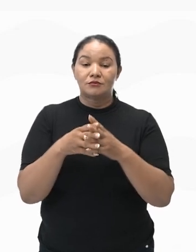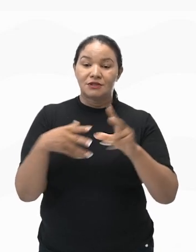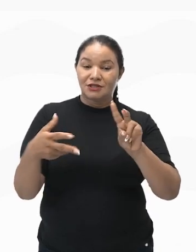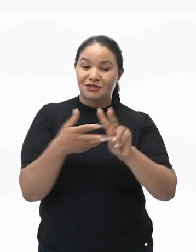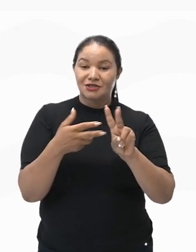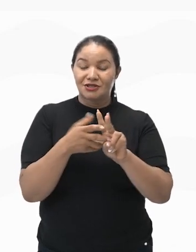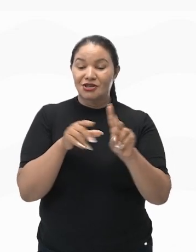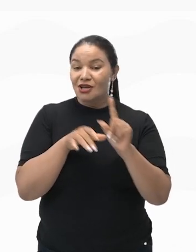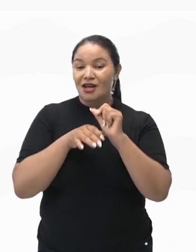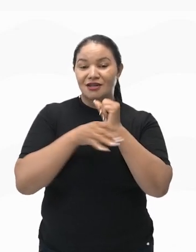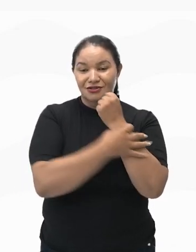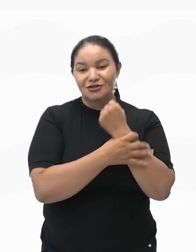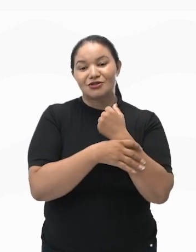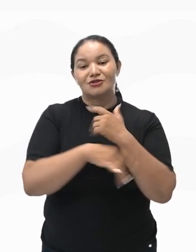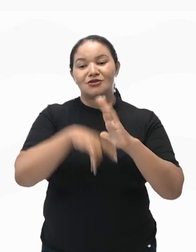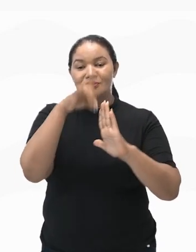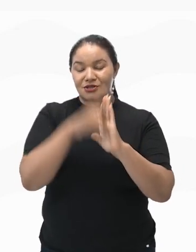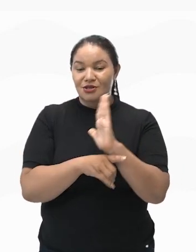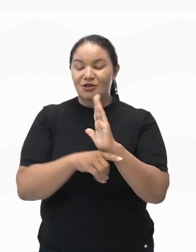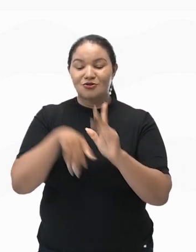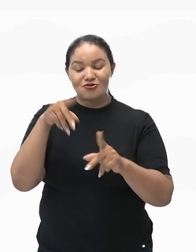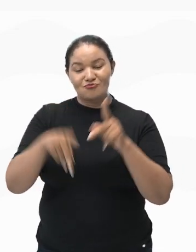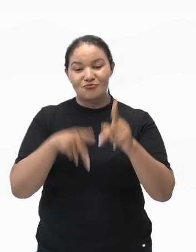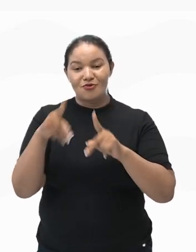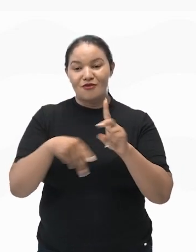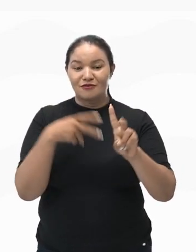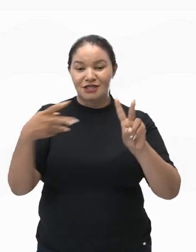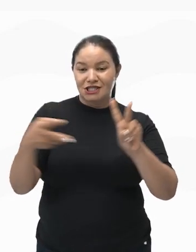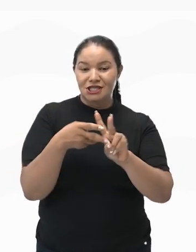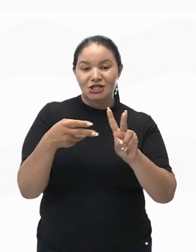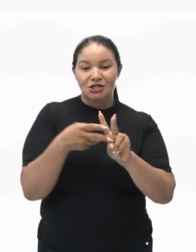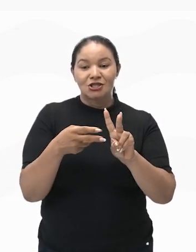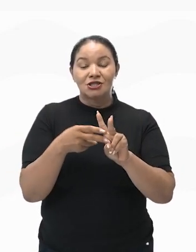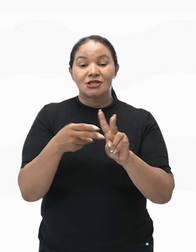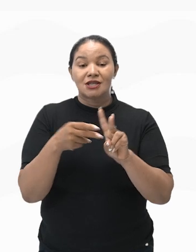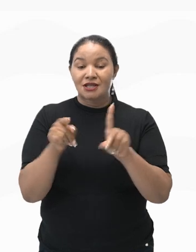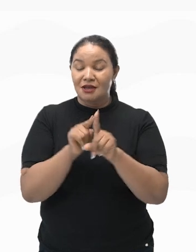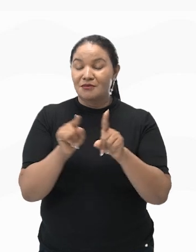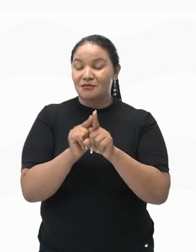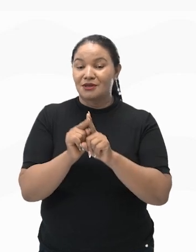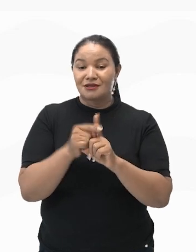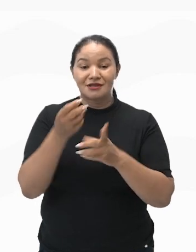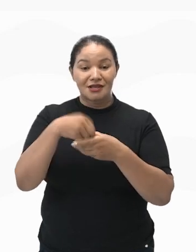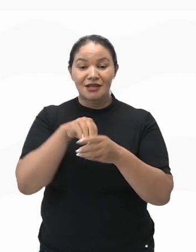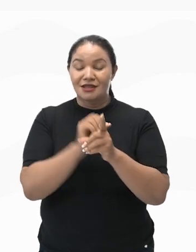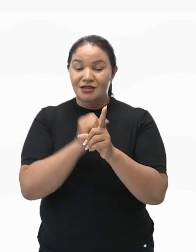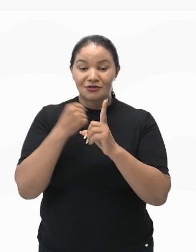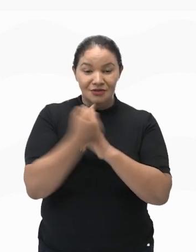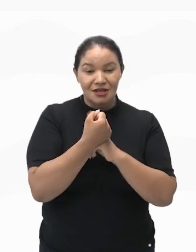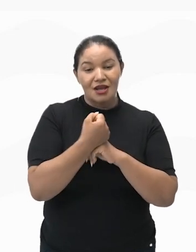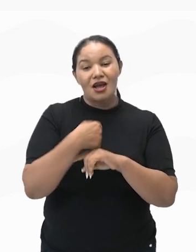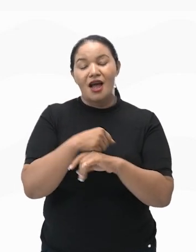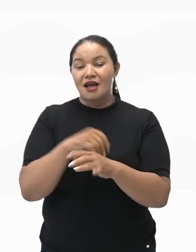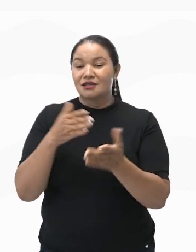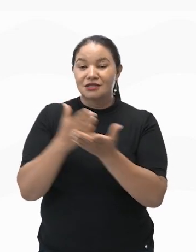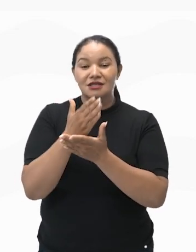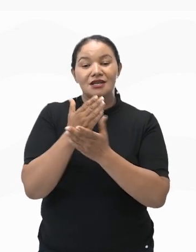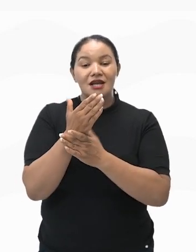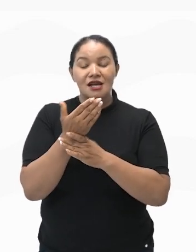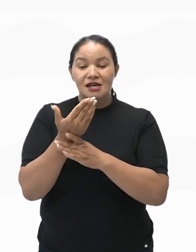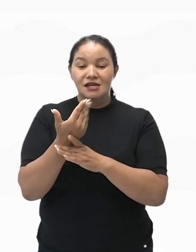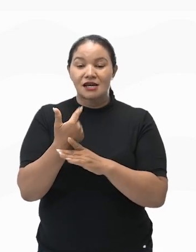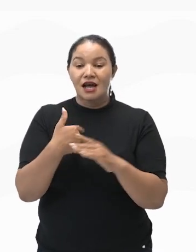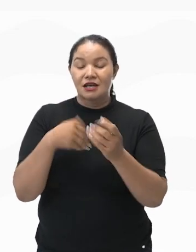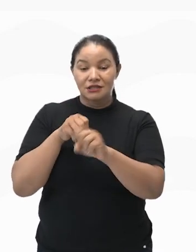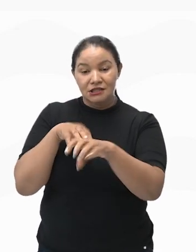de garantir os direitos dos povos indígenas na sociedade, né? Acesso à educação, à saúde, a